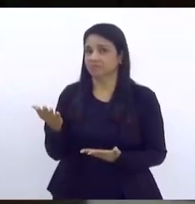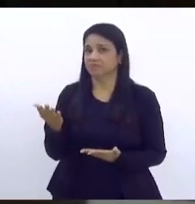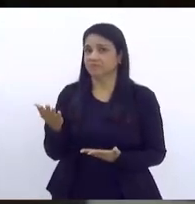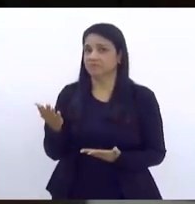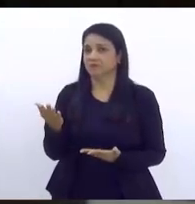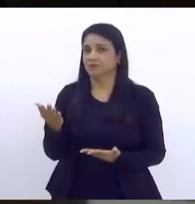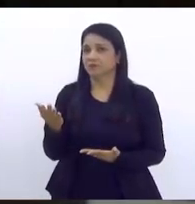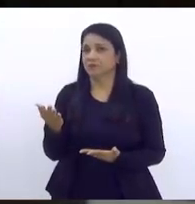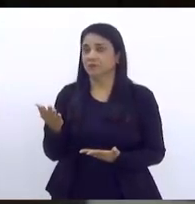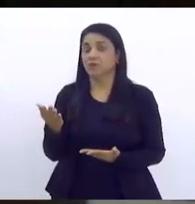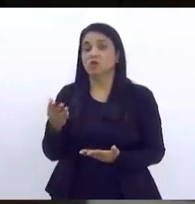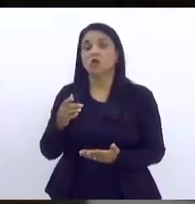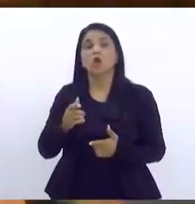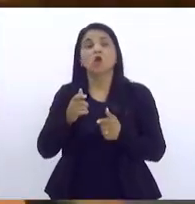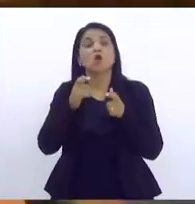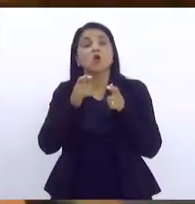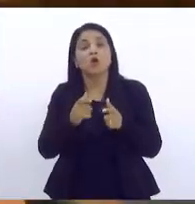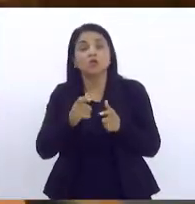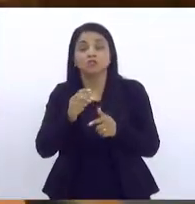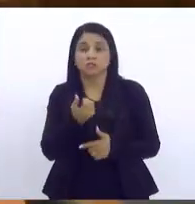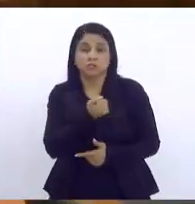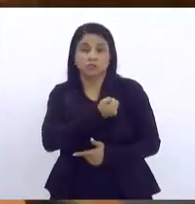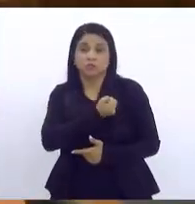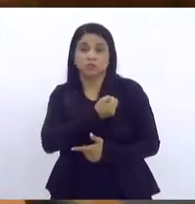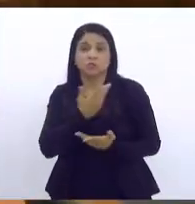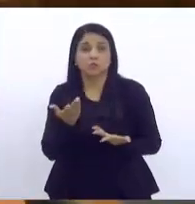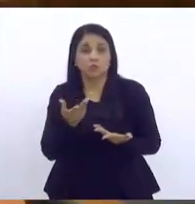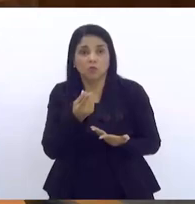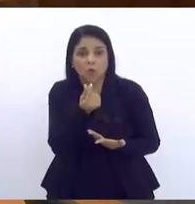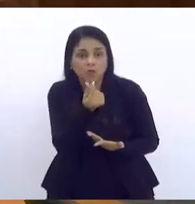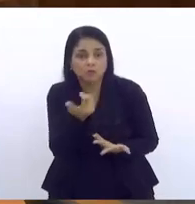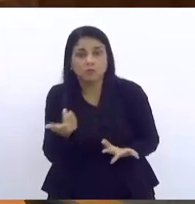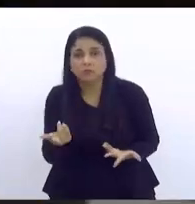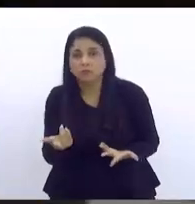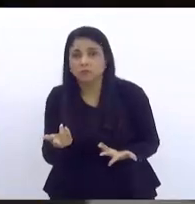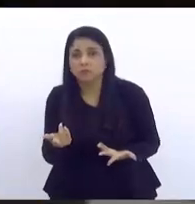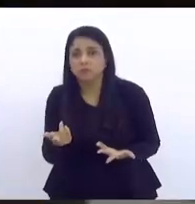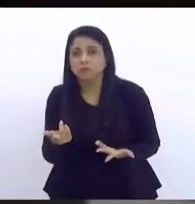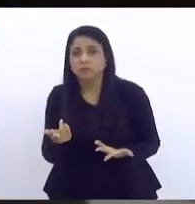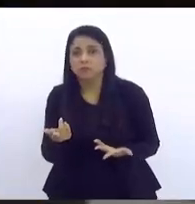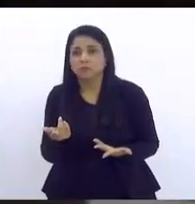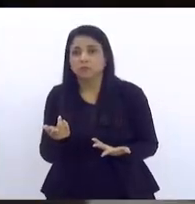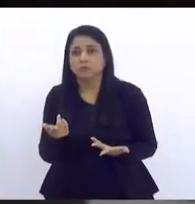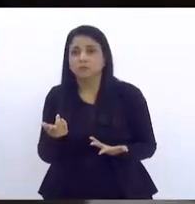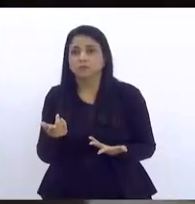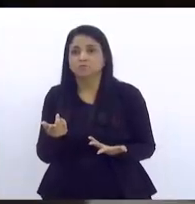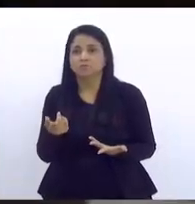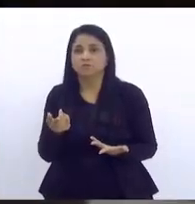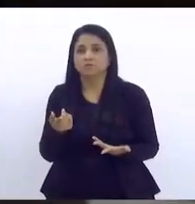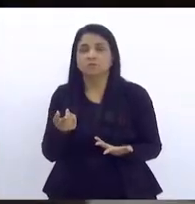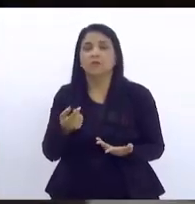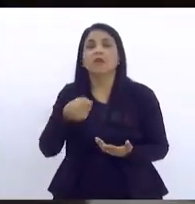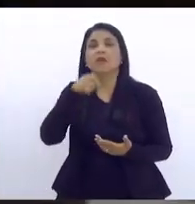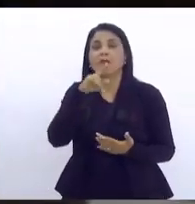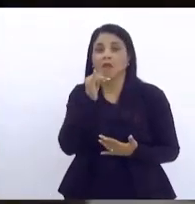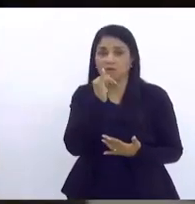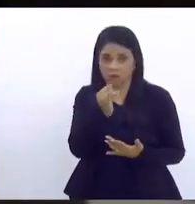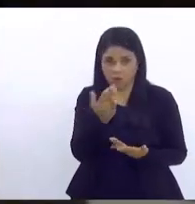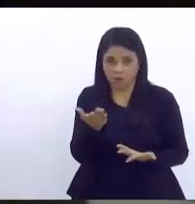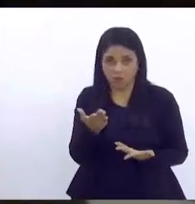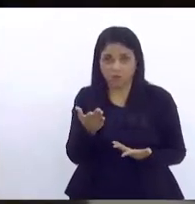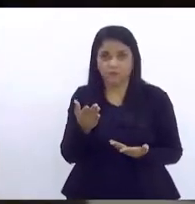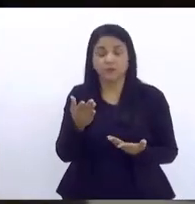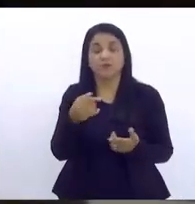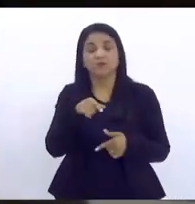que cartola saiu esse número primeira coisa eh segunda coisa o o companheiro aqui da Gena comentou dessa